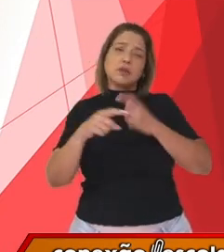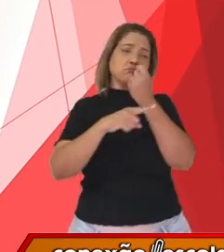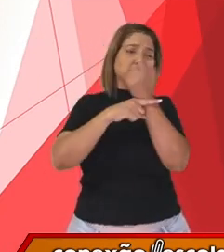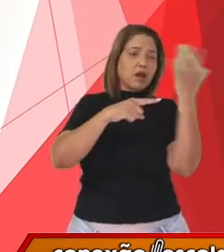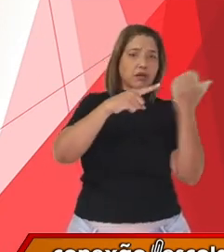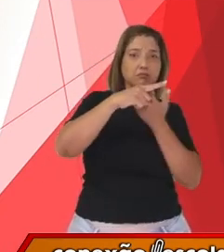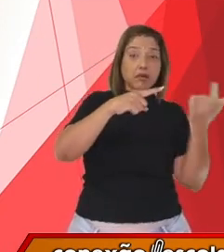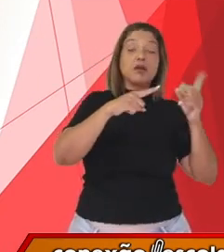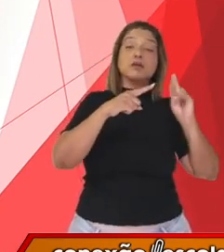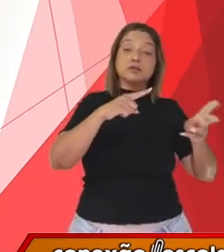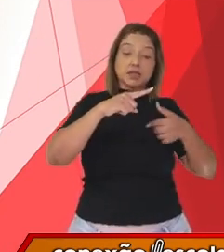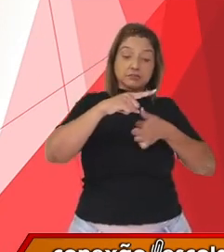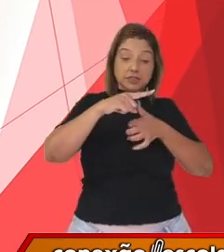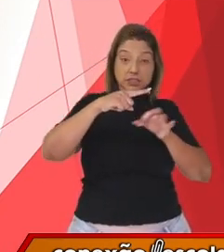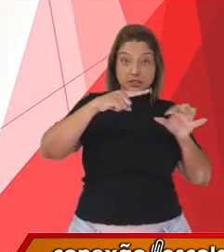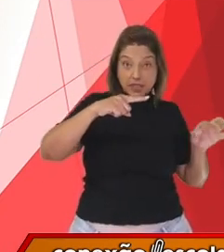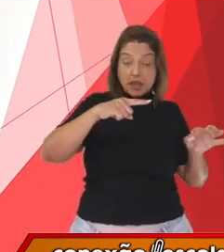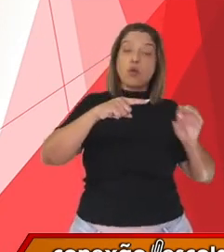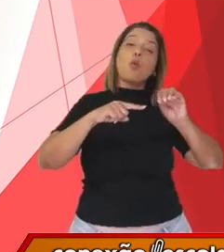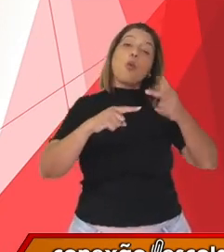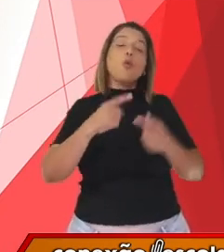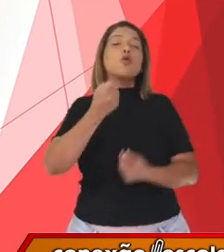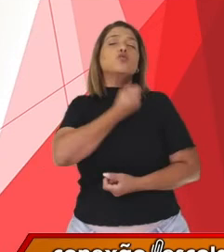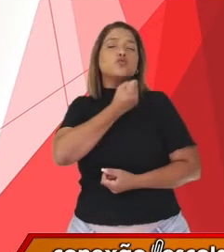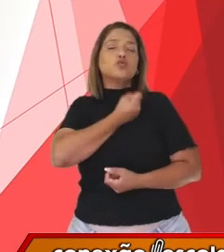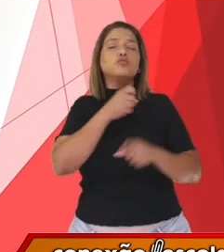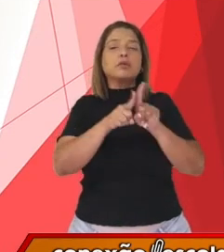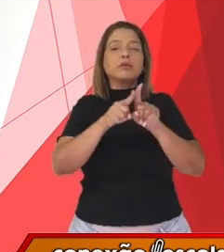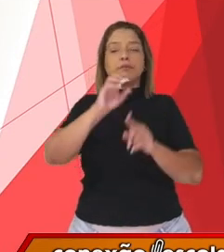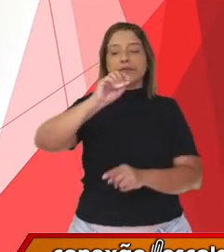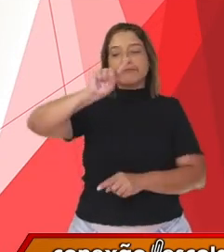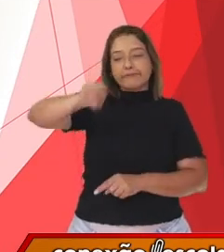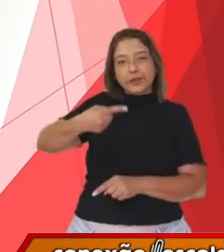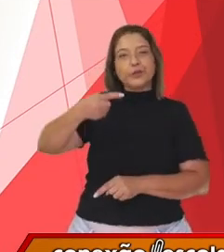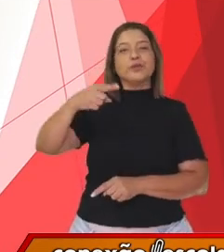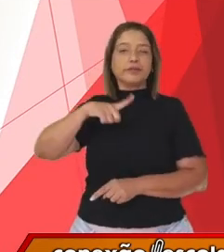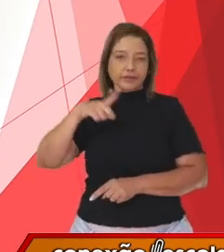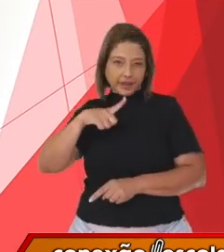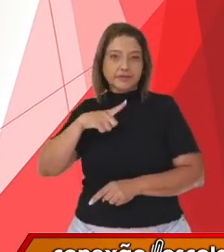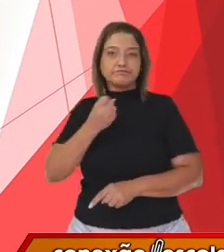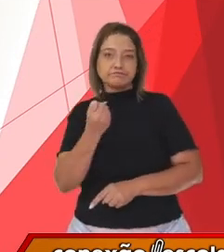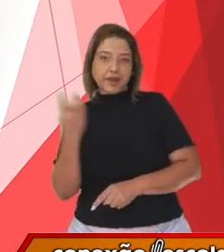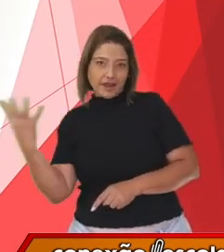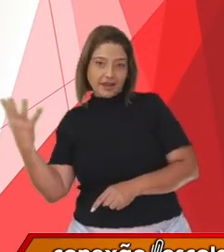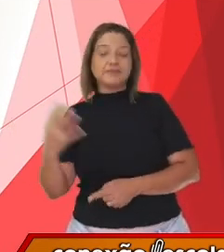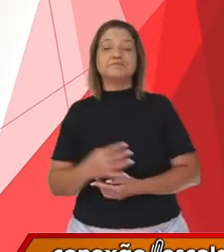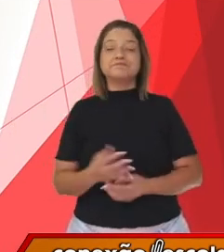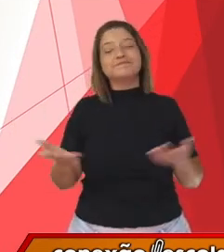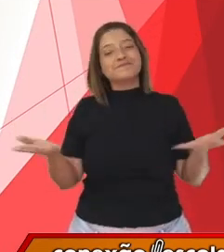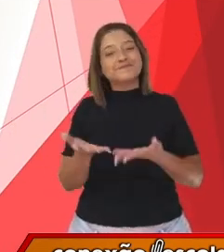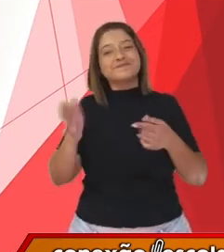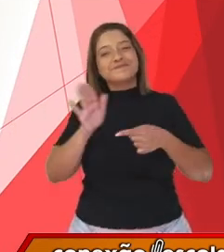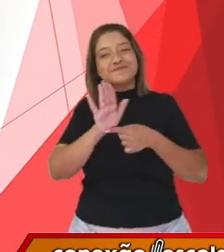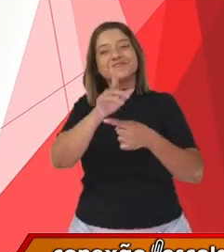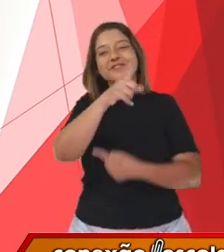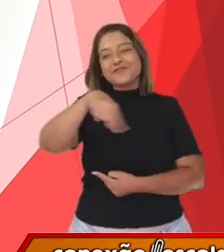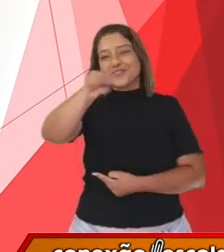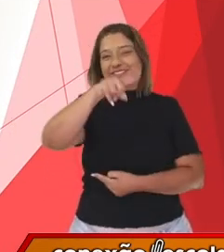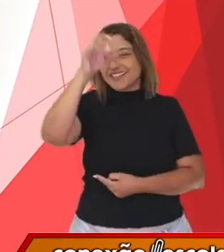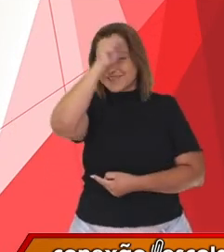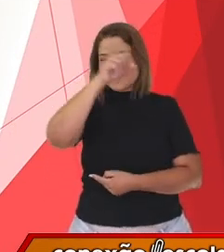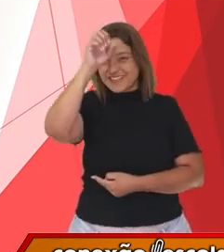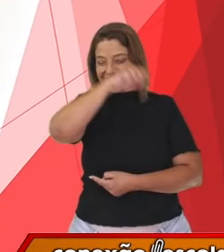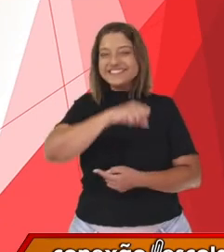denominador 100 ou ainda números decimais. Então, agora é com você.